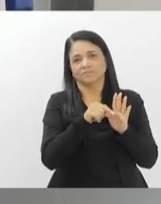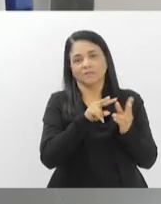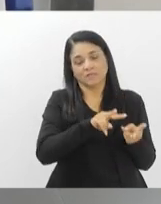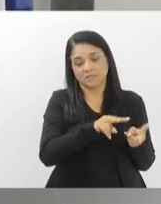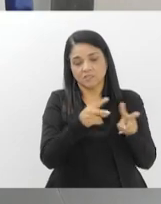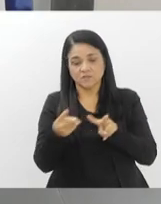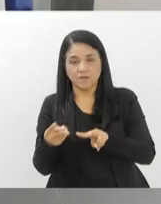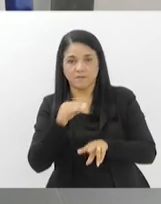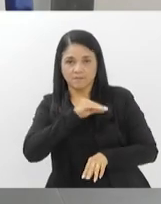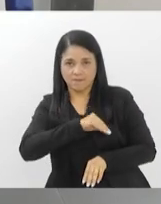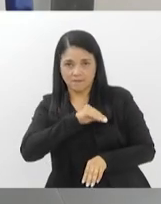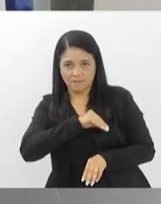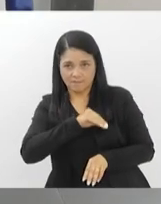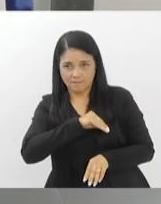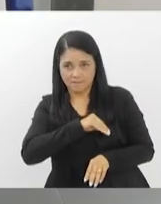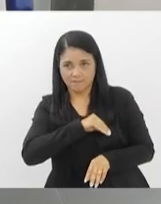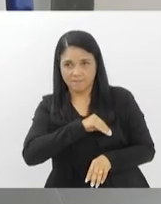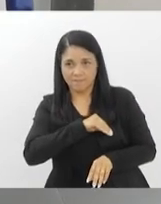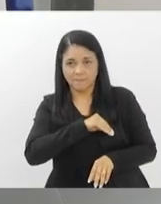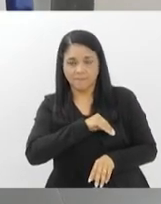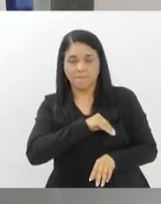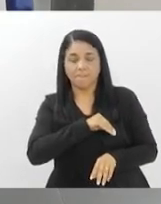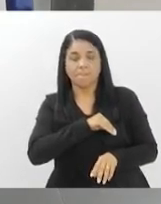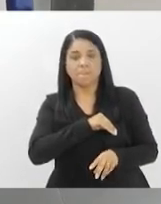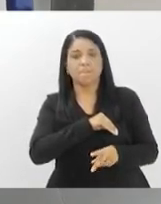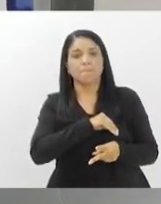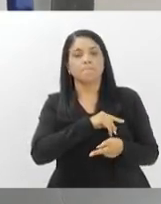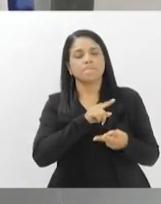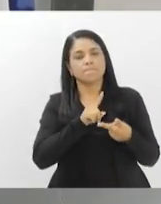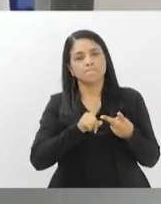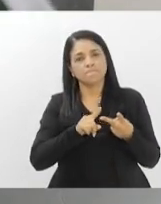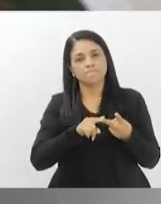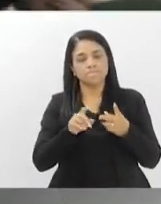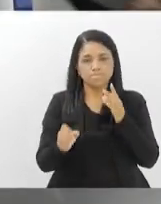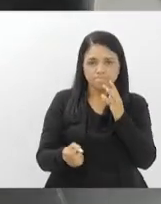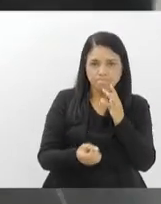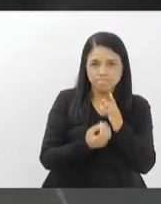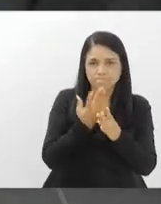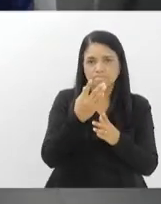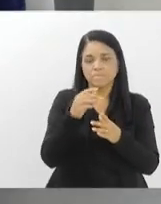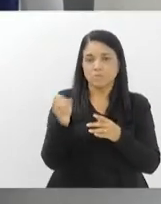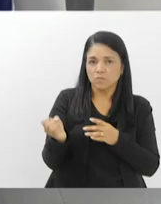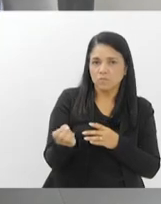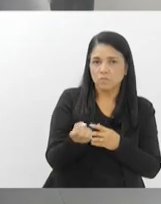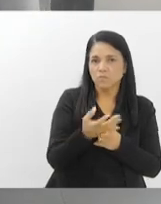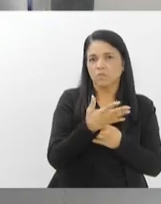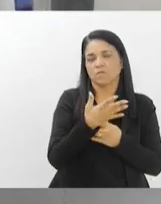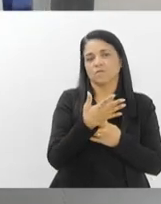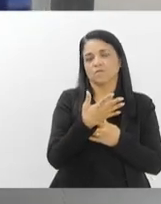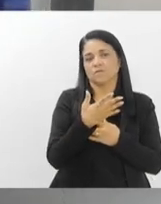de renda e também cria um novo benefício